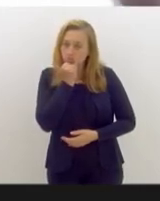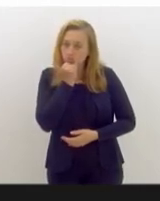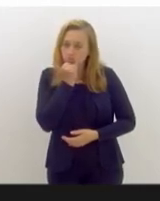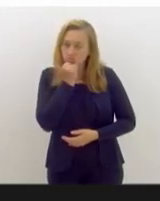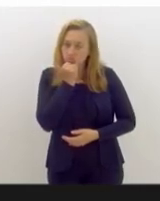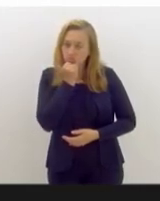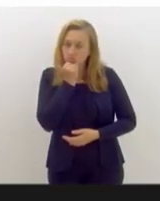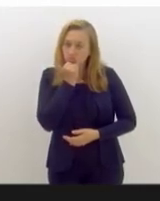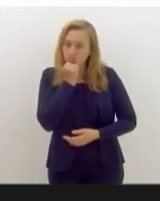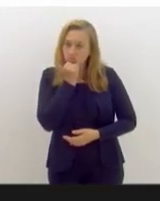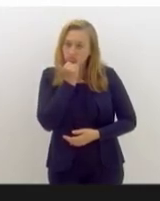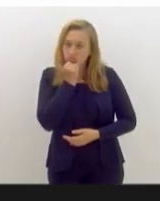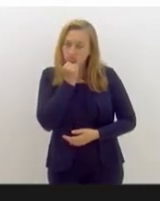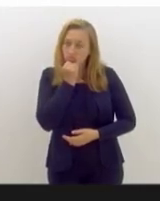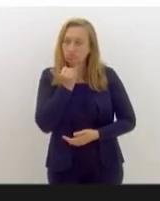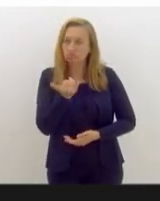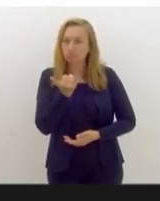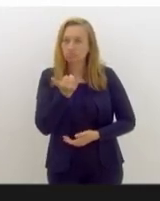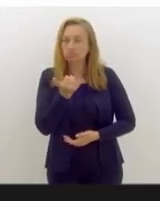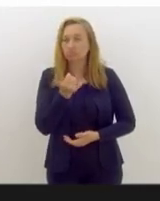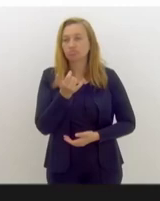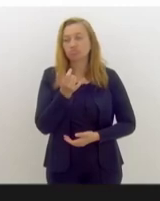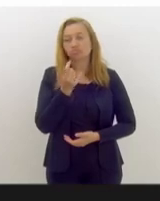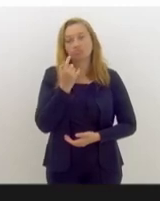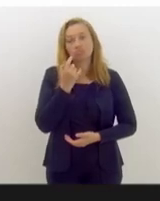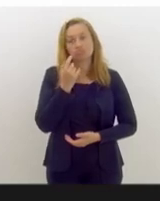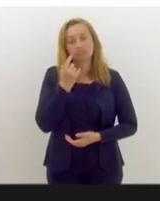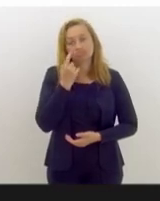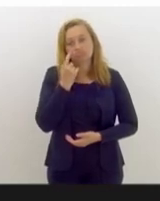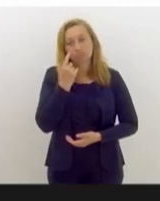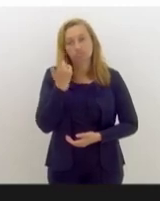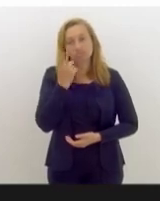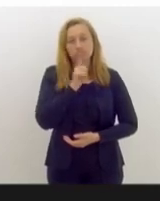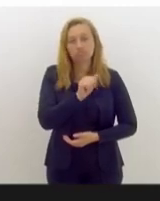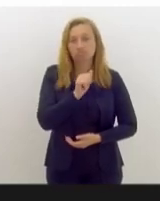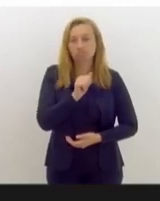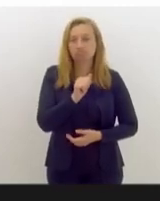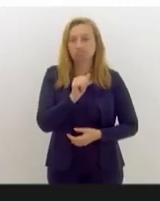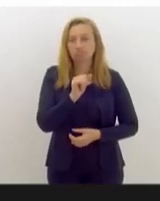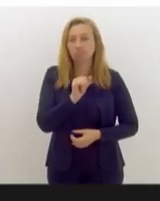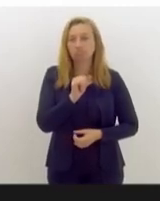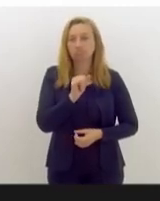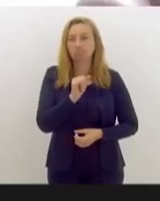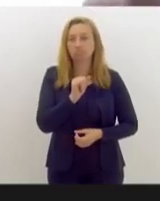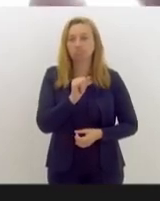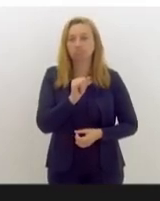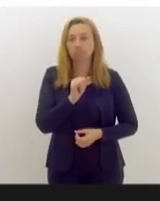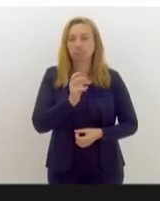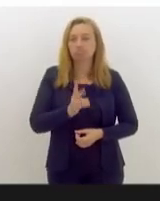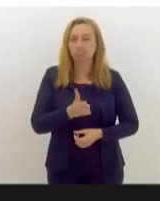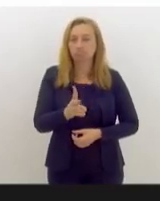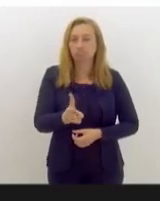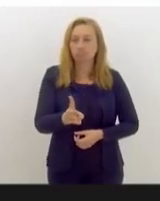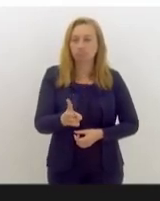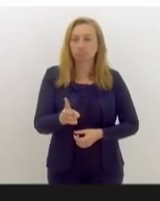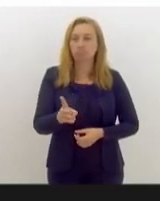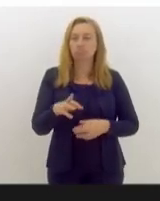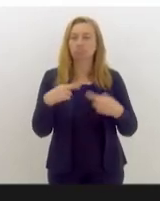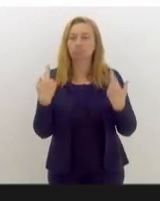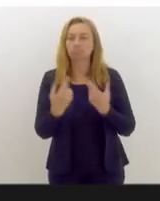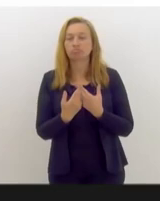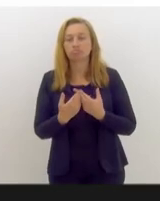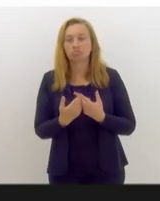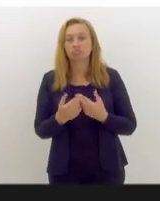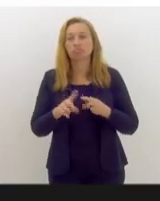vou tentar estar conectada o tempo todo, não sei se conseguirei, mas